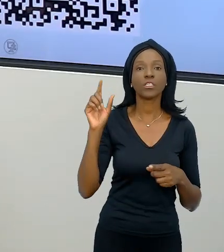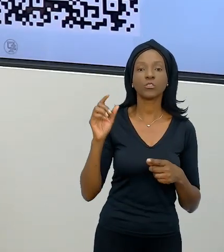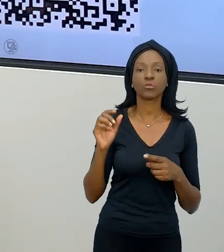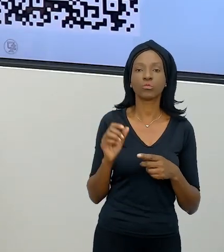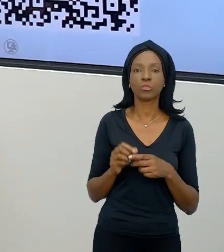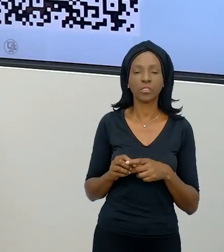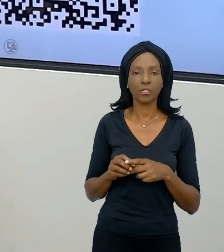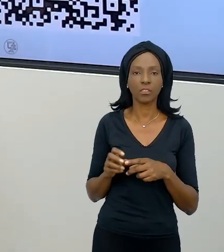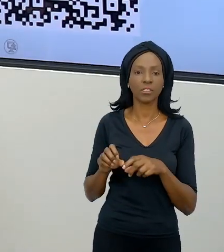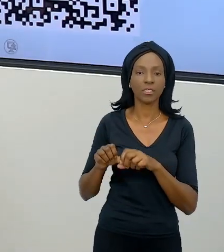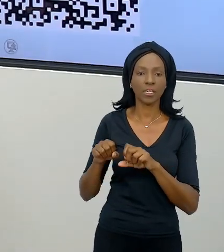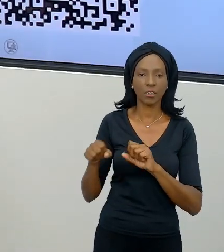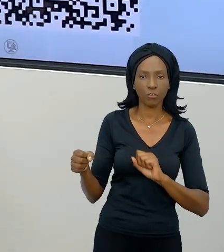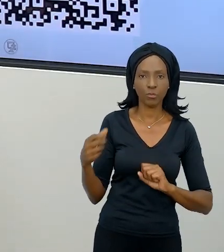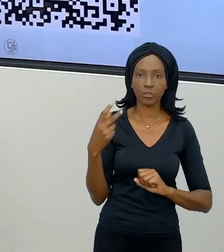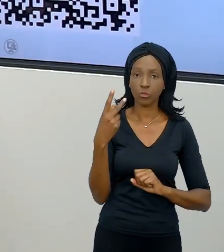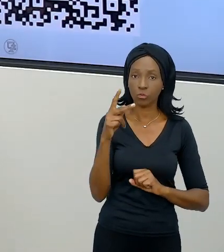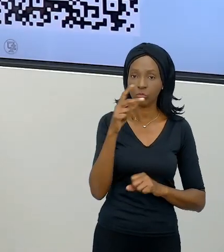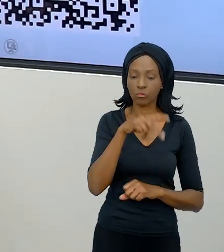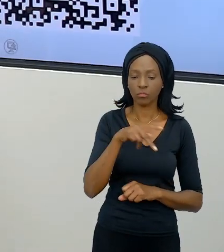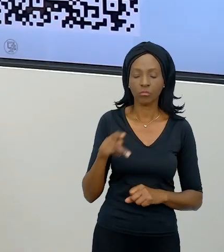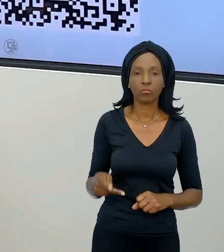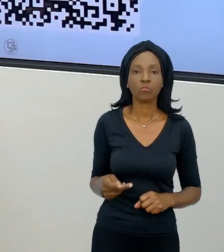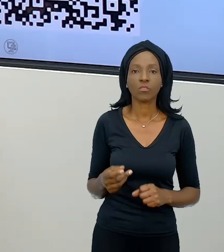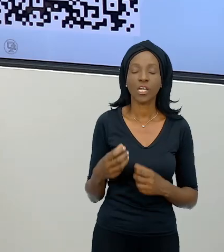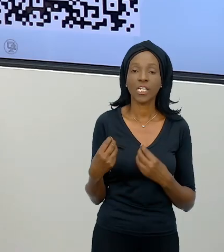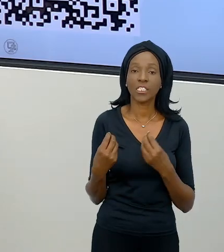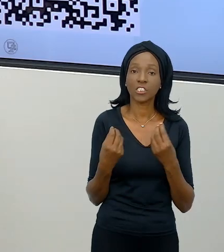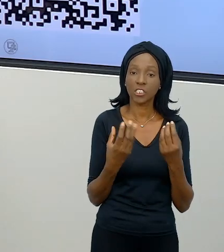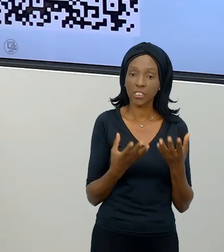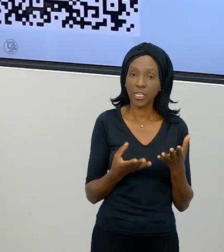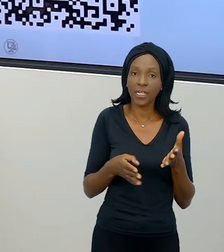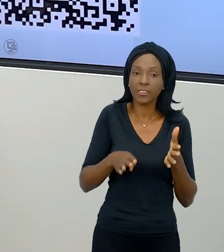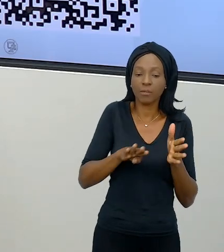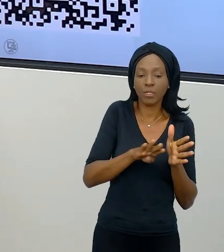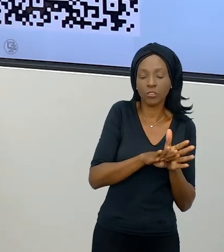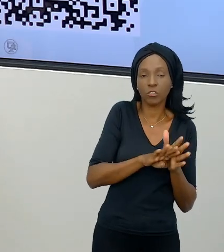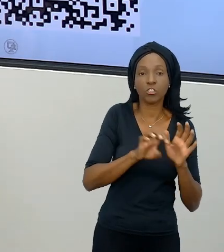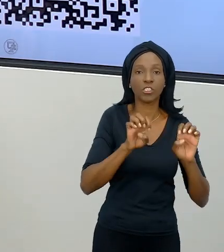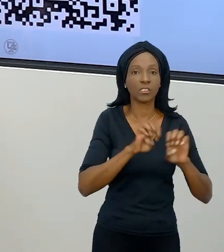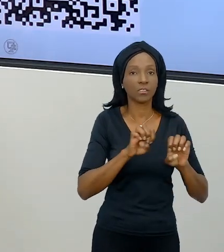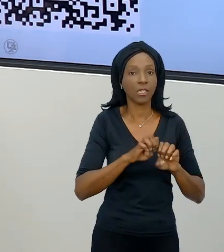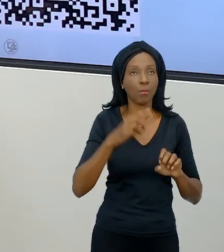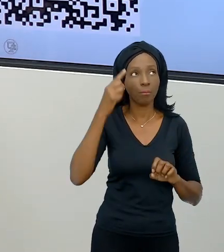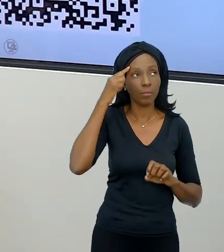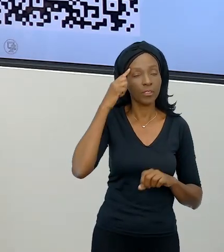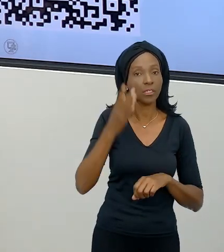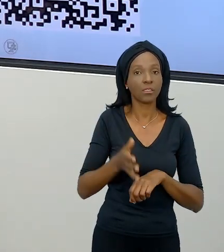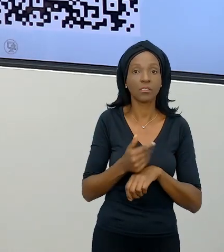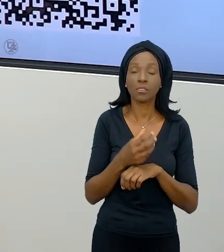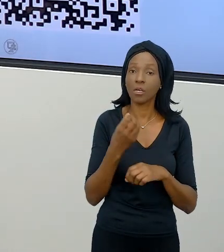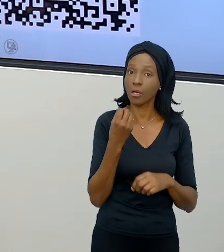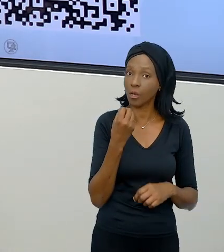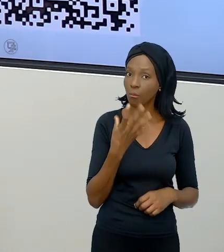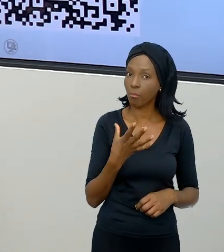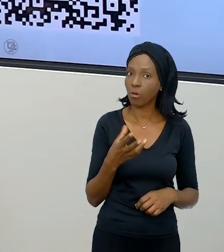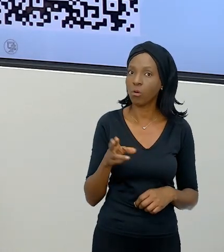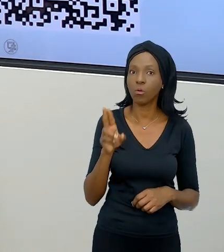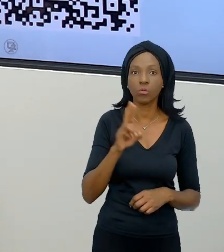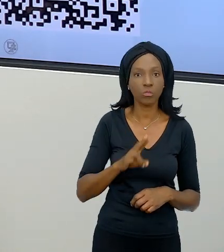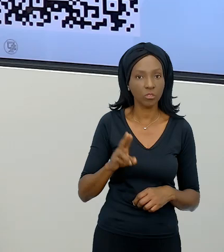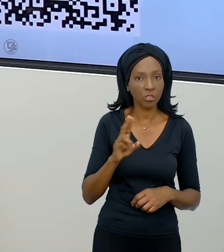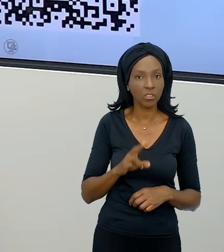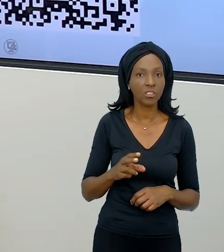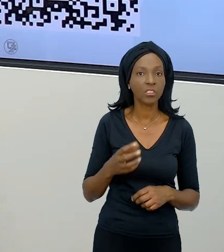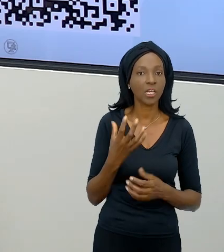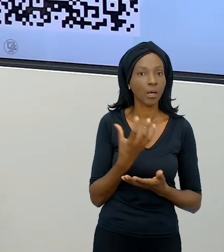professor. Então, traz lá a metodologia também estruturada, pensada. Então, vale muito a pena acessar esse